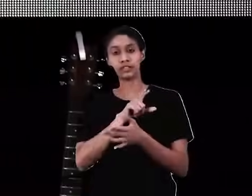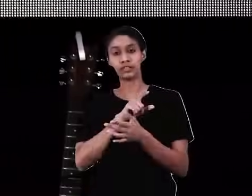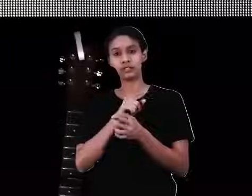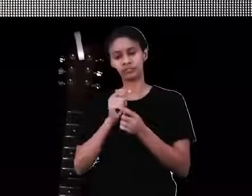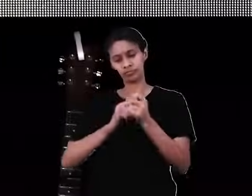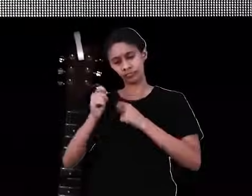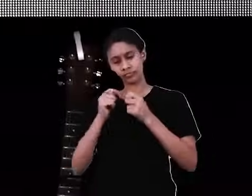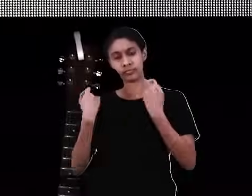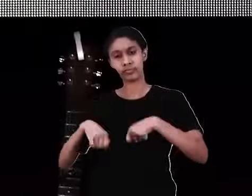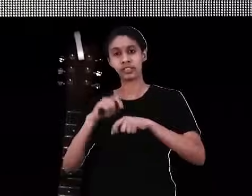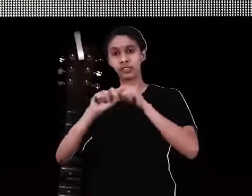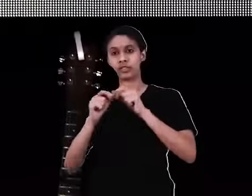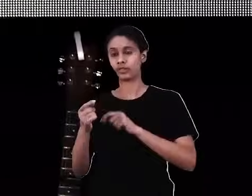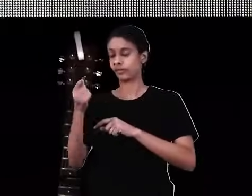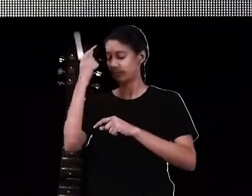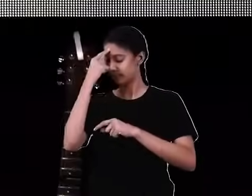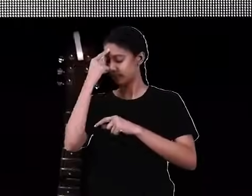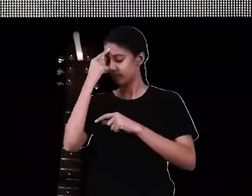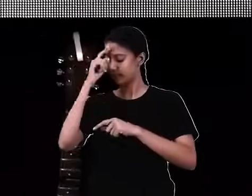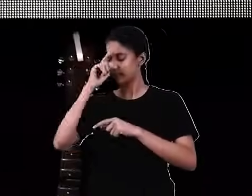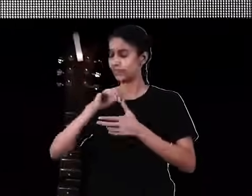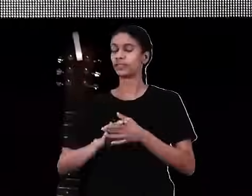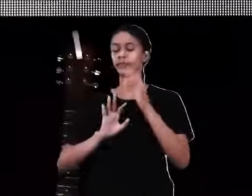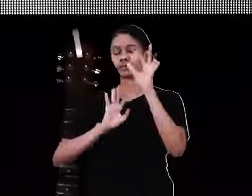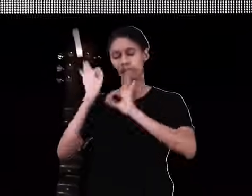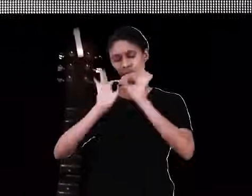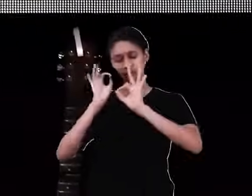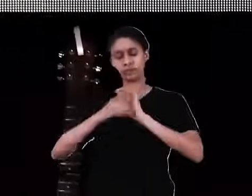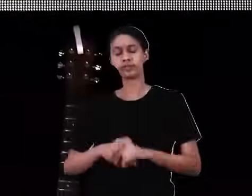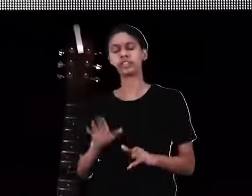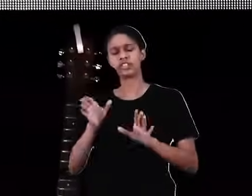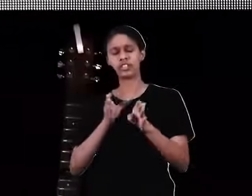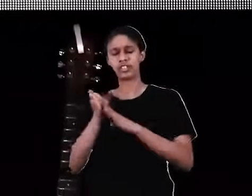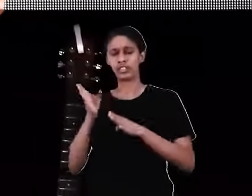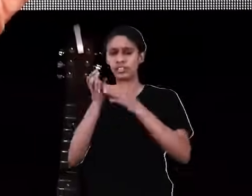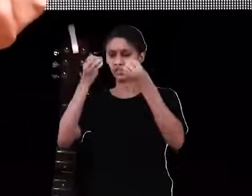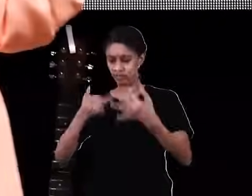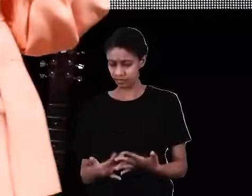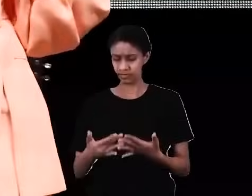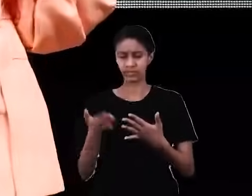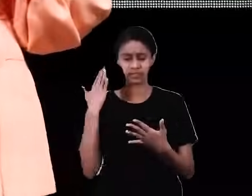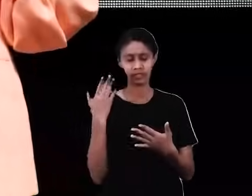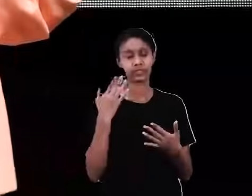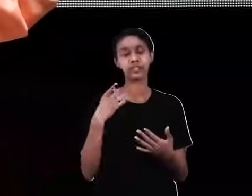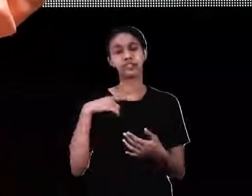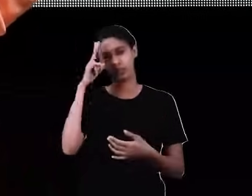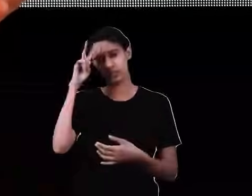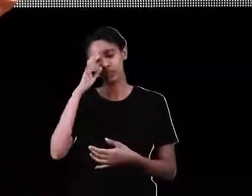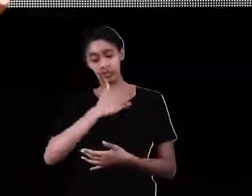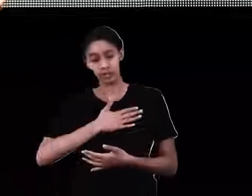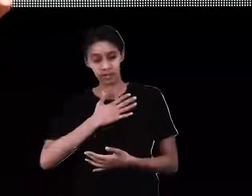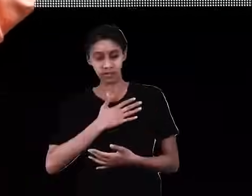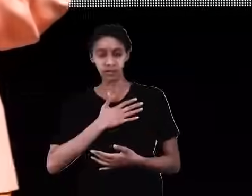precisar controlar pensamentos. Sabe, eu já contei isso aqui, já ensinei, eu amo contar essa ilustração, de que